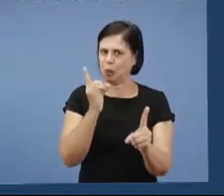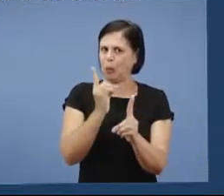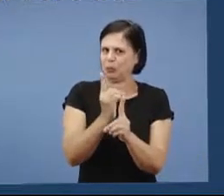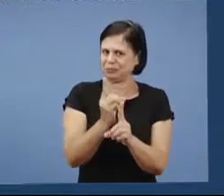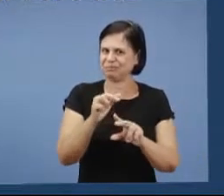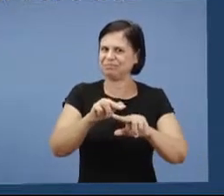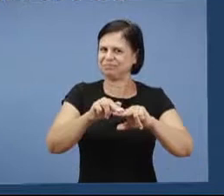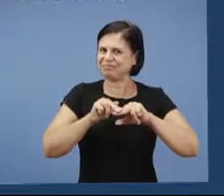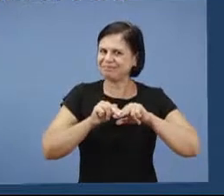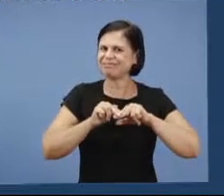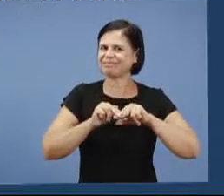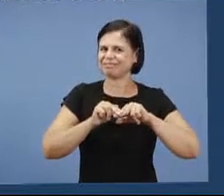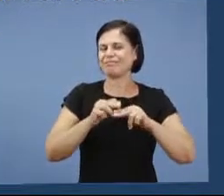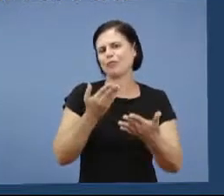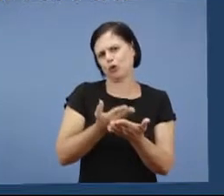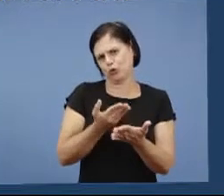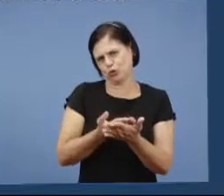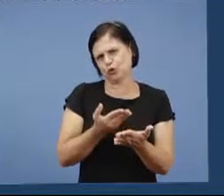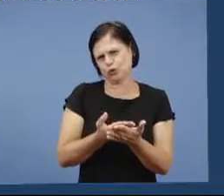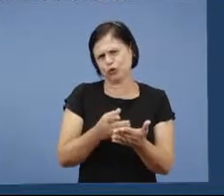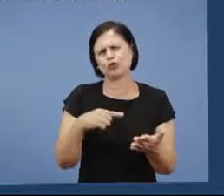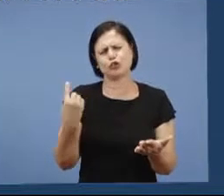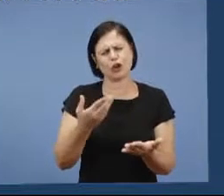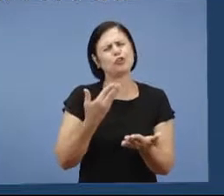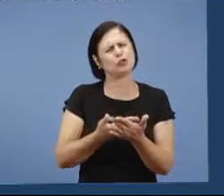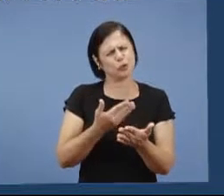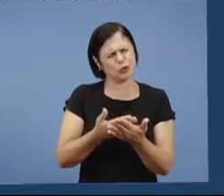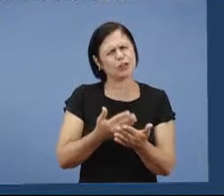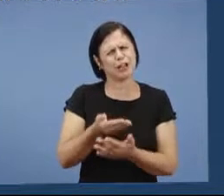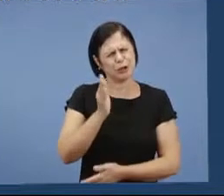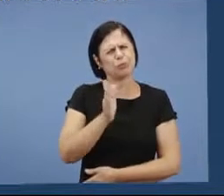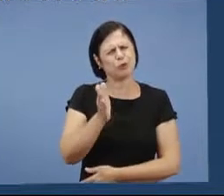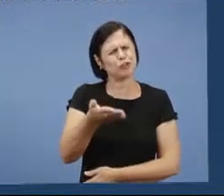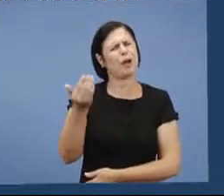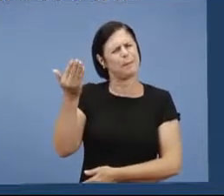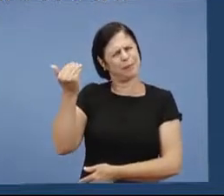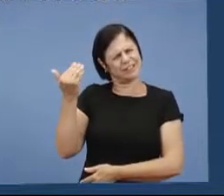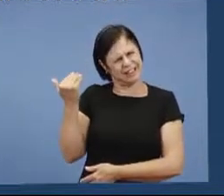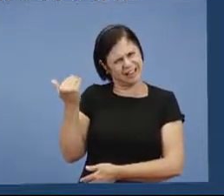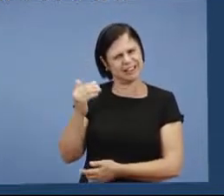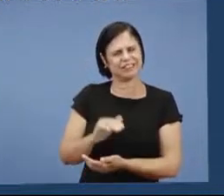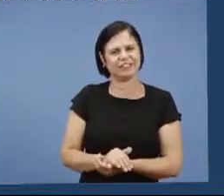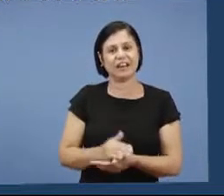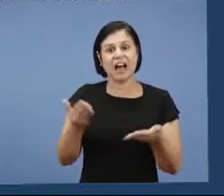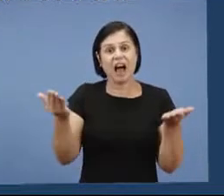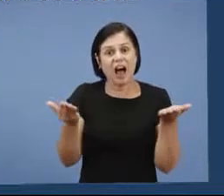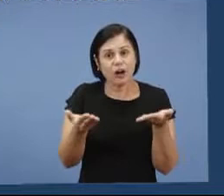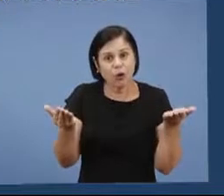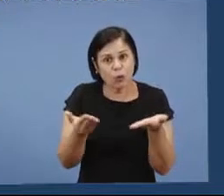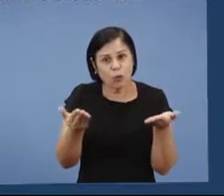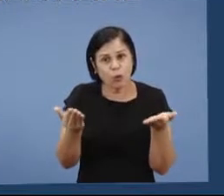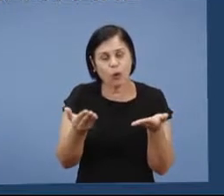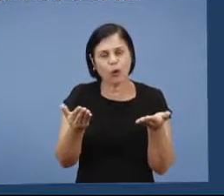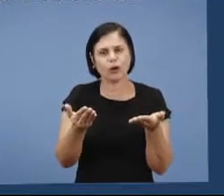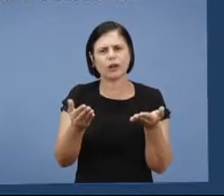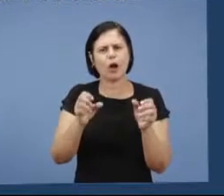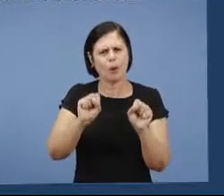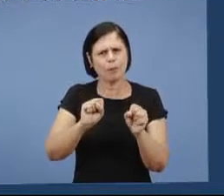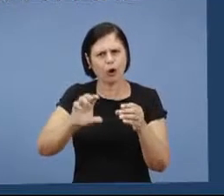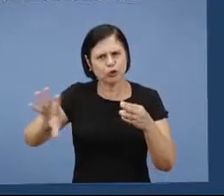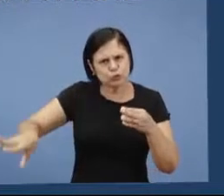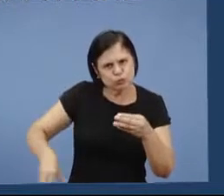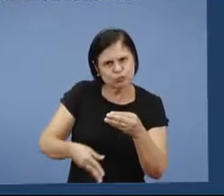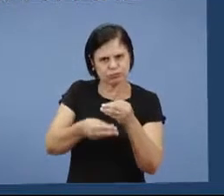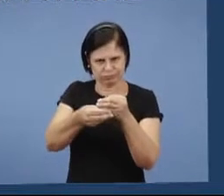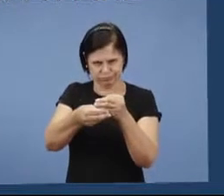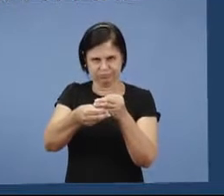em razão de ser um estudo que nós já nos reportamos a ele outras vezes. Mas os irmãos terão agora um pequeno complemento a respeito